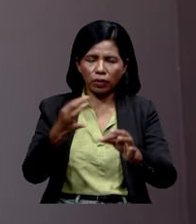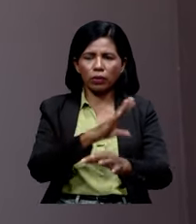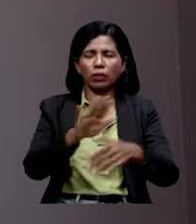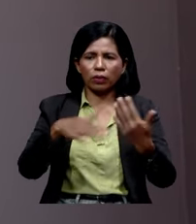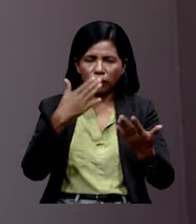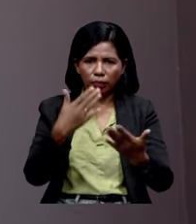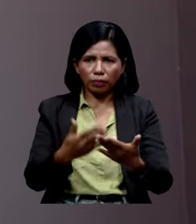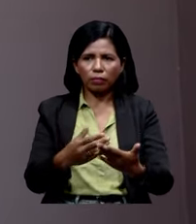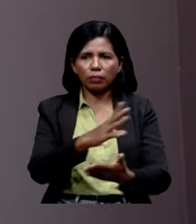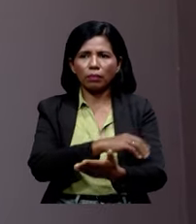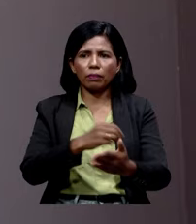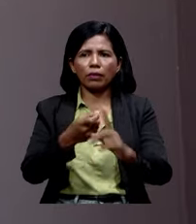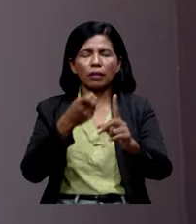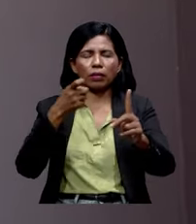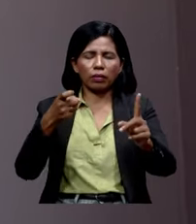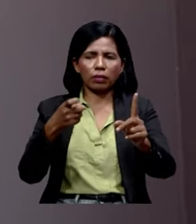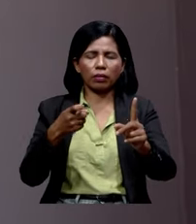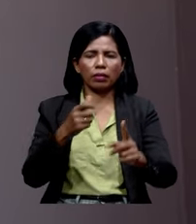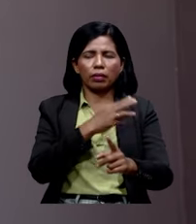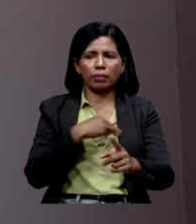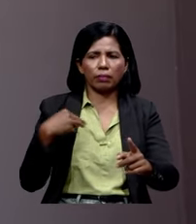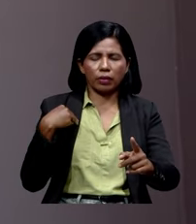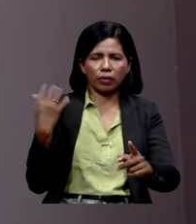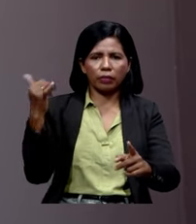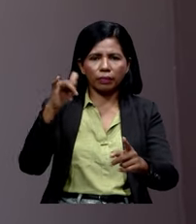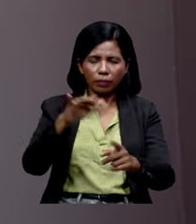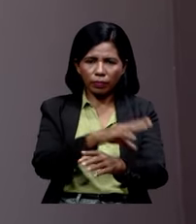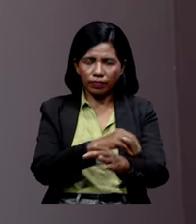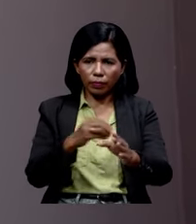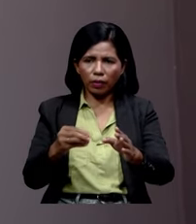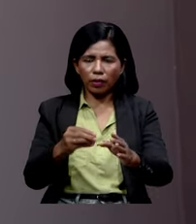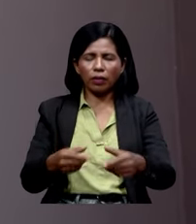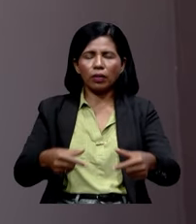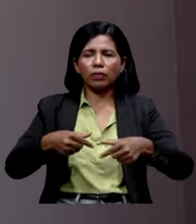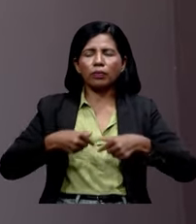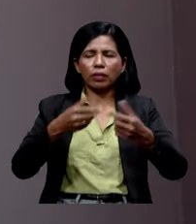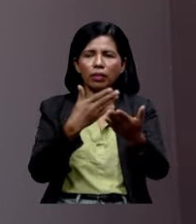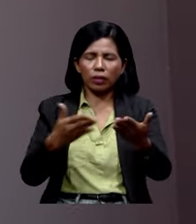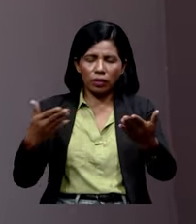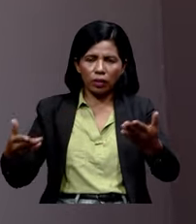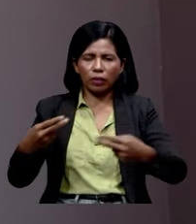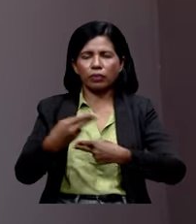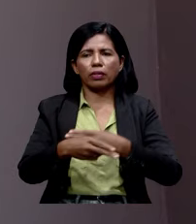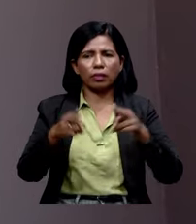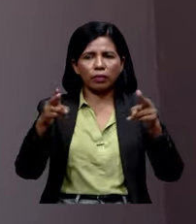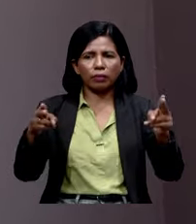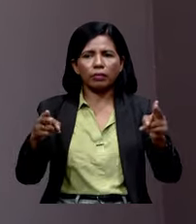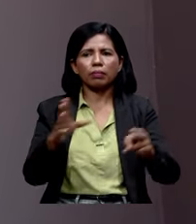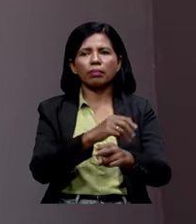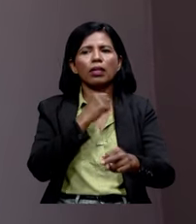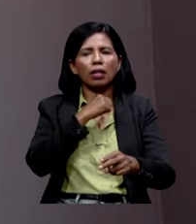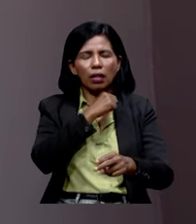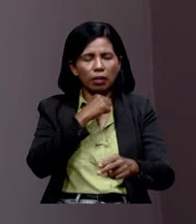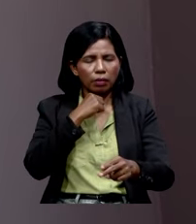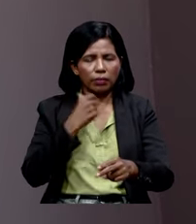serene. Portanto, usi conferência episcopal, usi comissão for material forrena, no padres, no